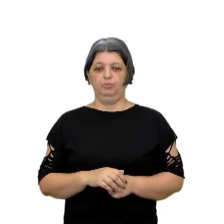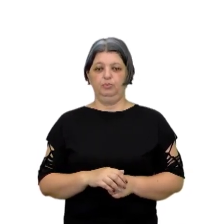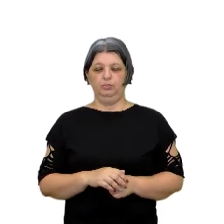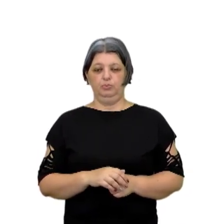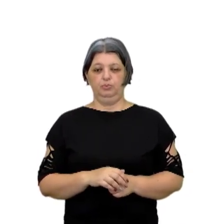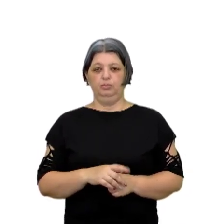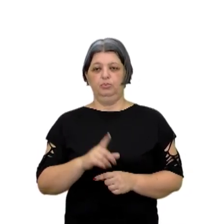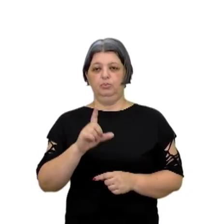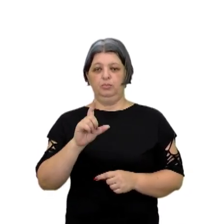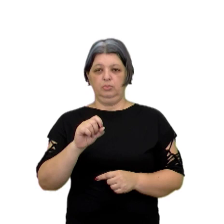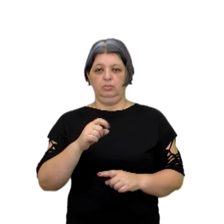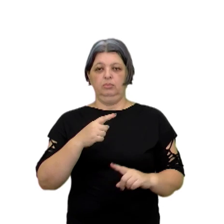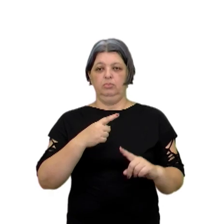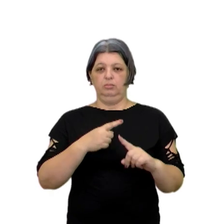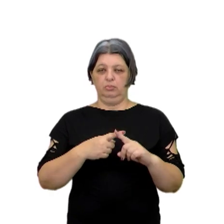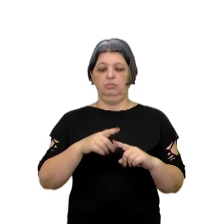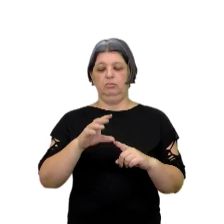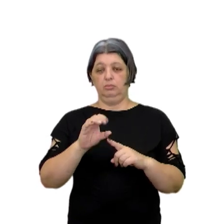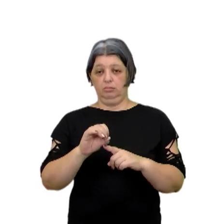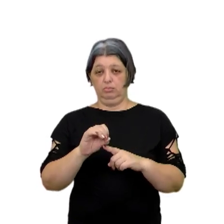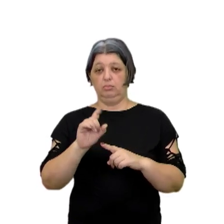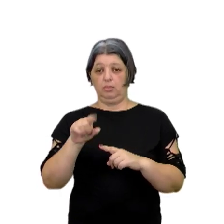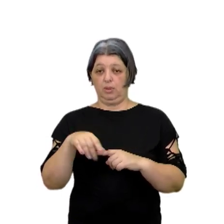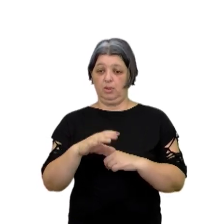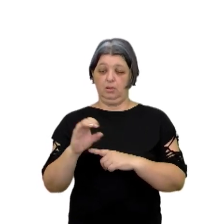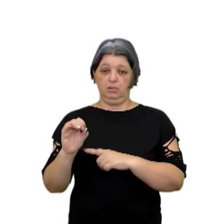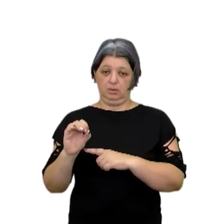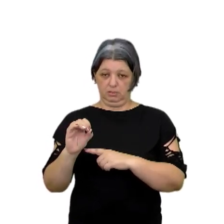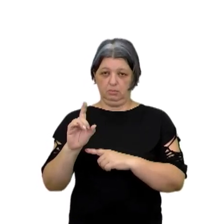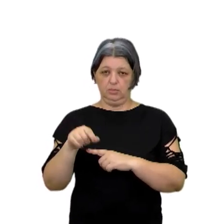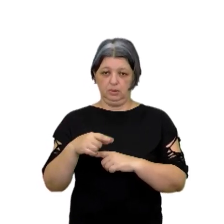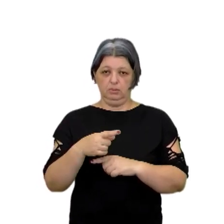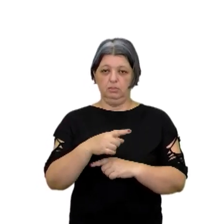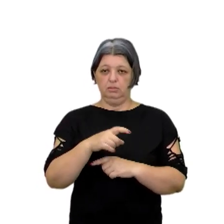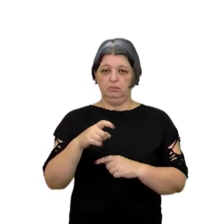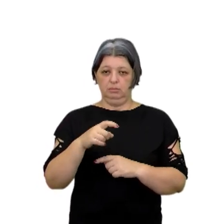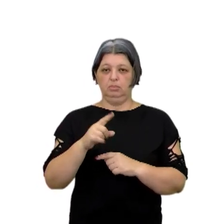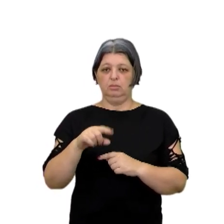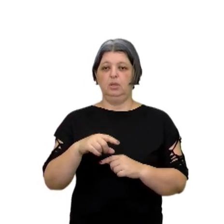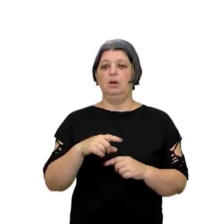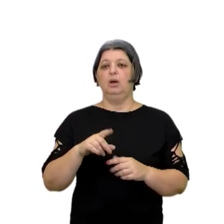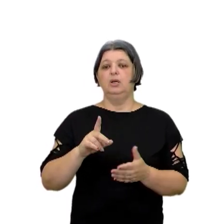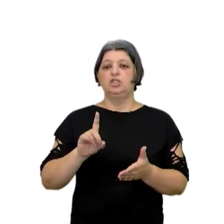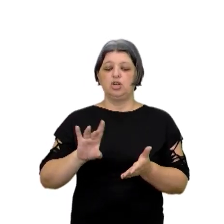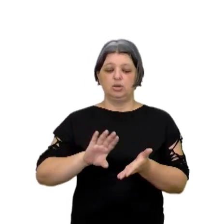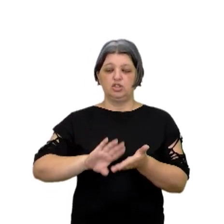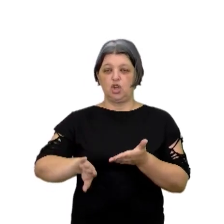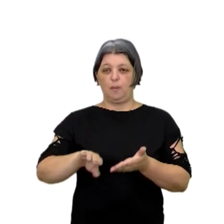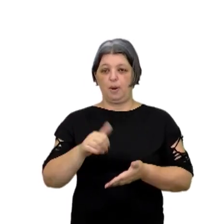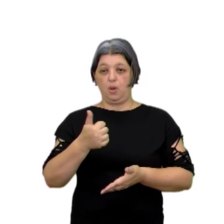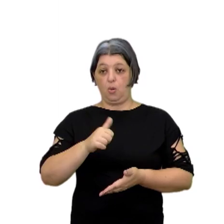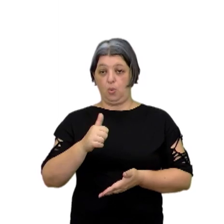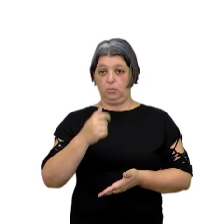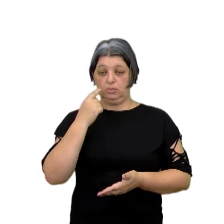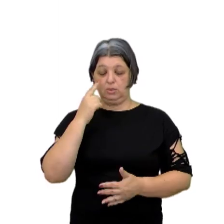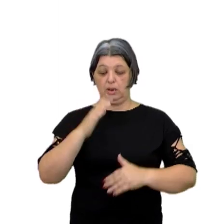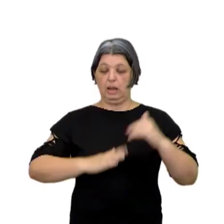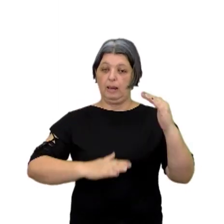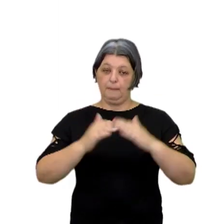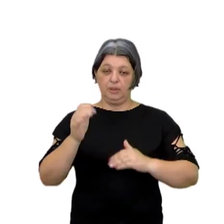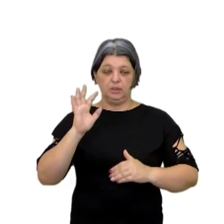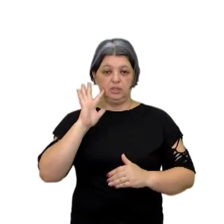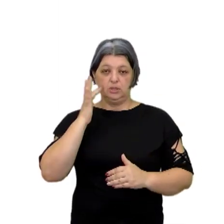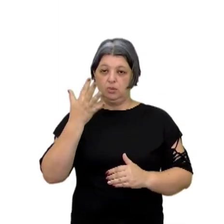zero10 x00 que que eu fiz ontem x eu coloquei zero sobrou Monza então na prática a gente só precisa